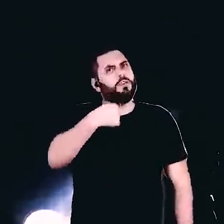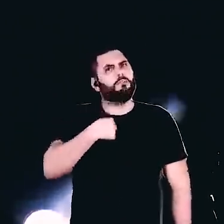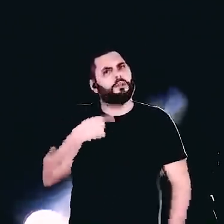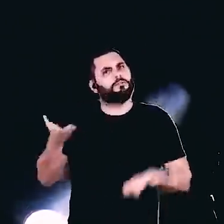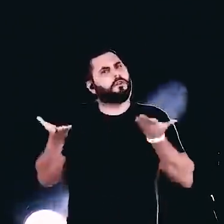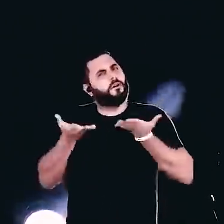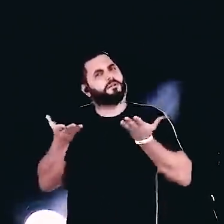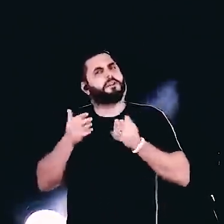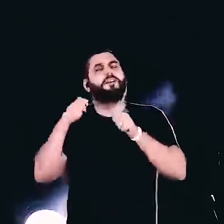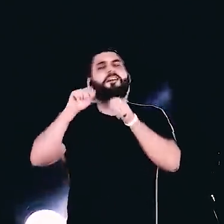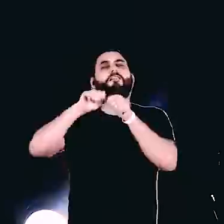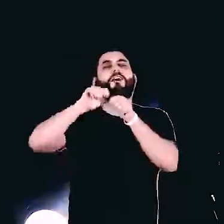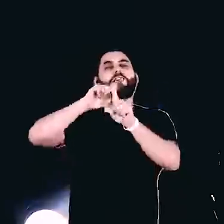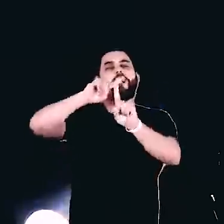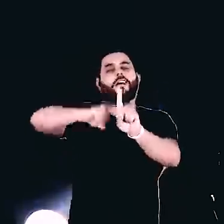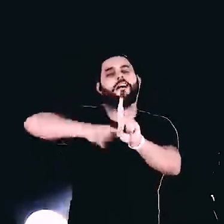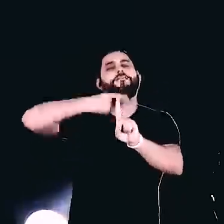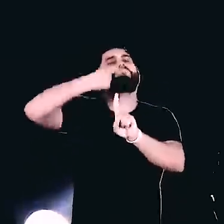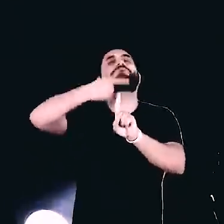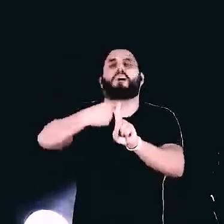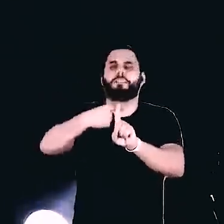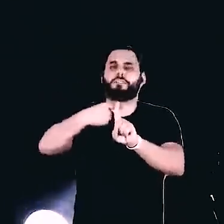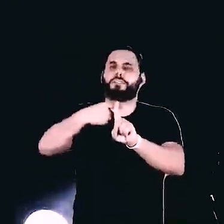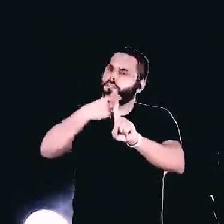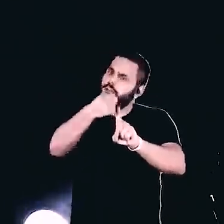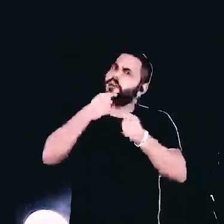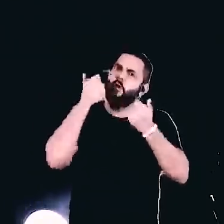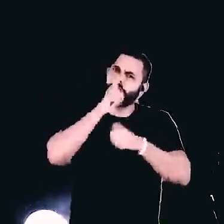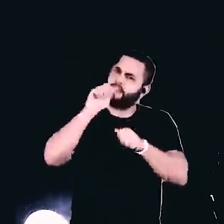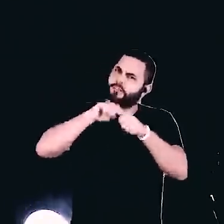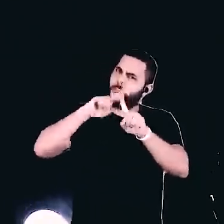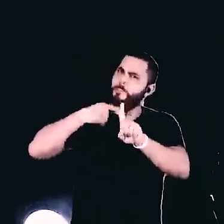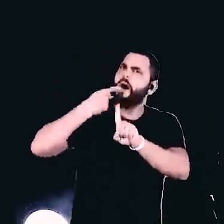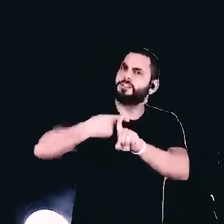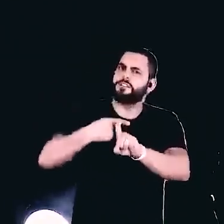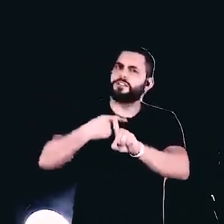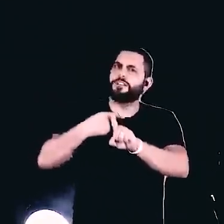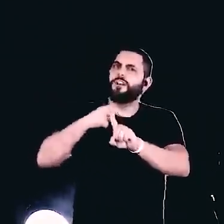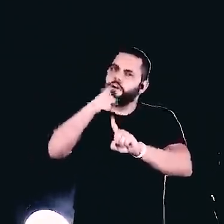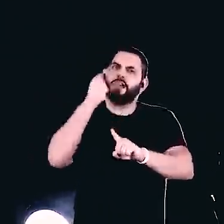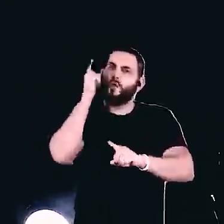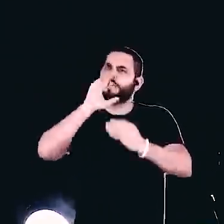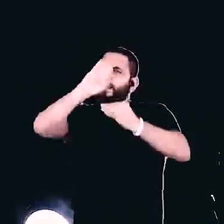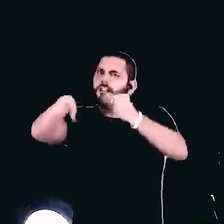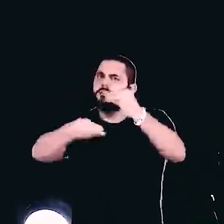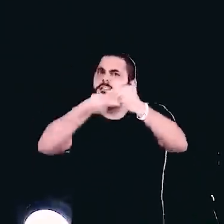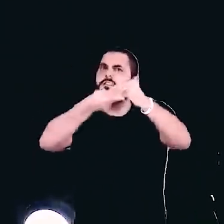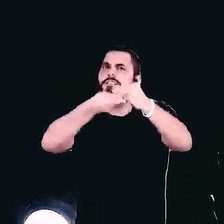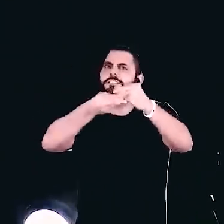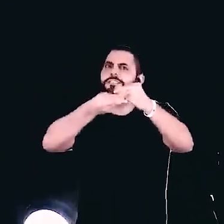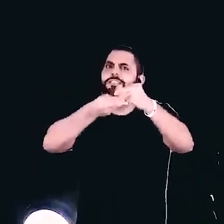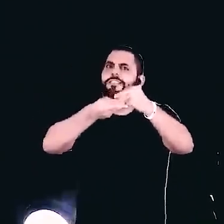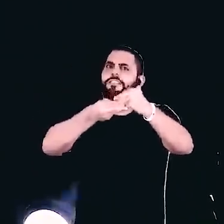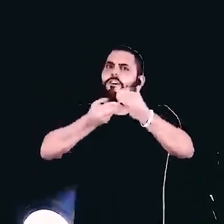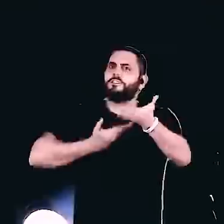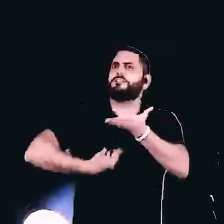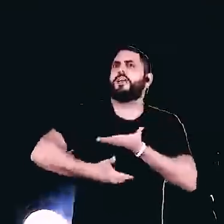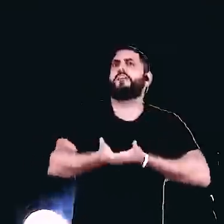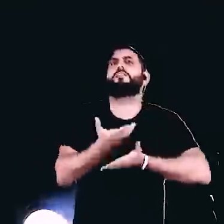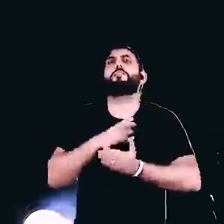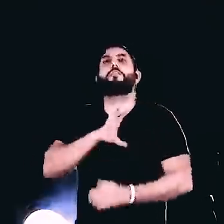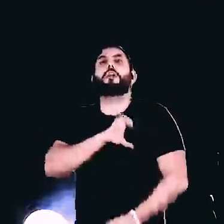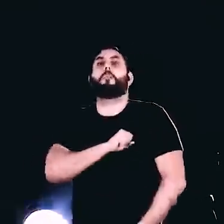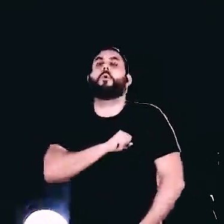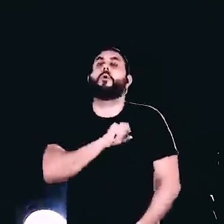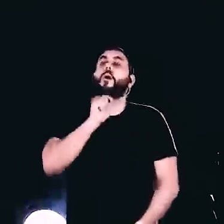hoje. Faça além. Você pode fazer além? Você pode servir por amor e